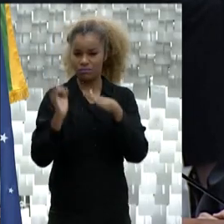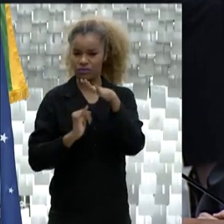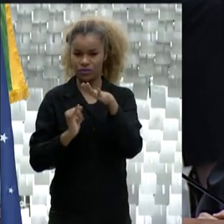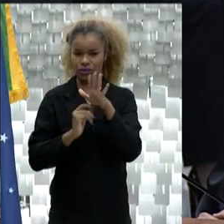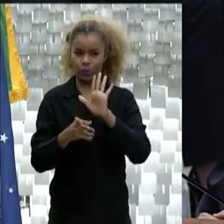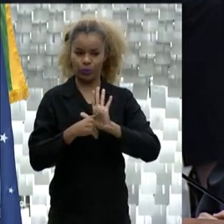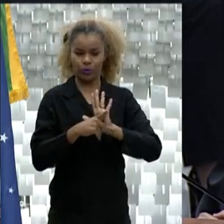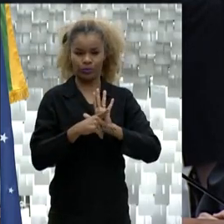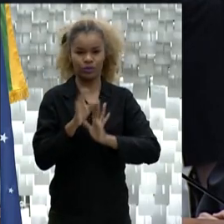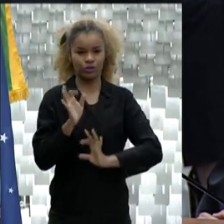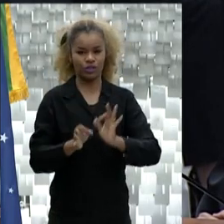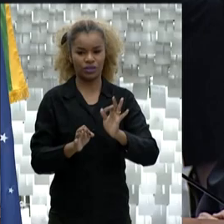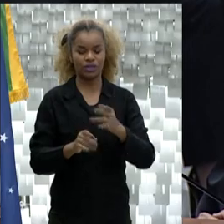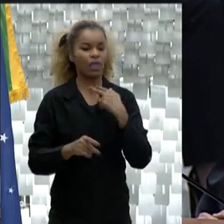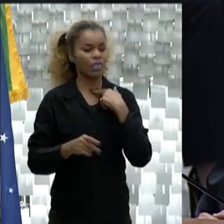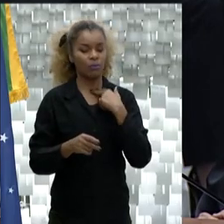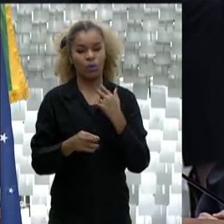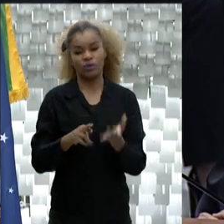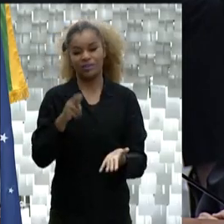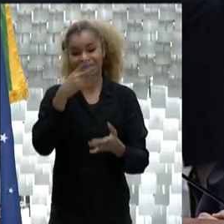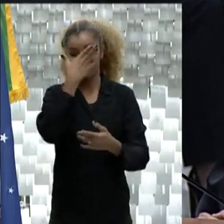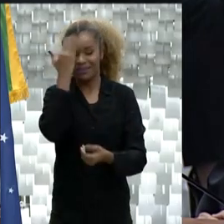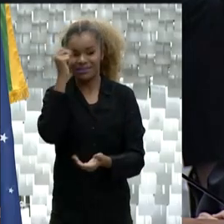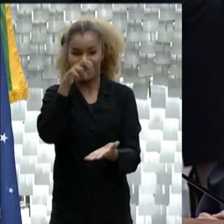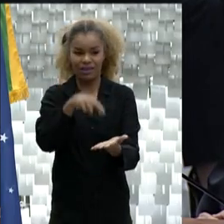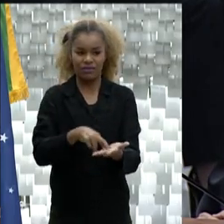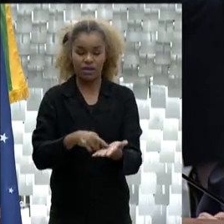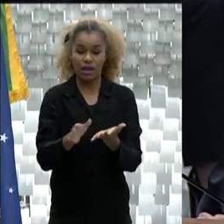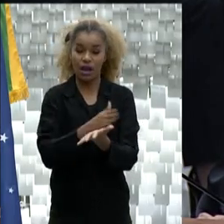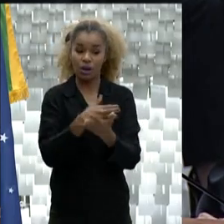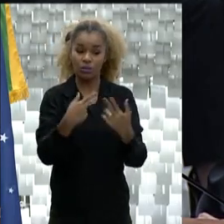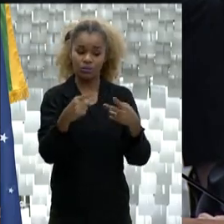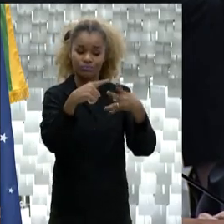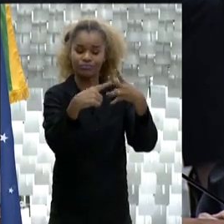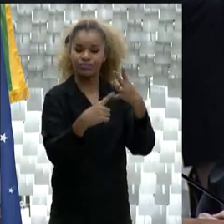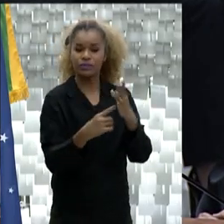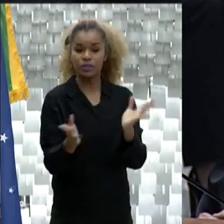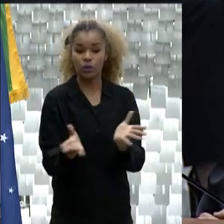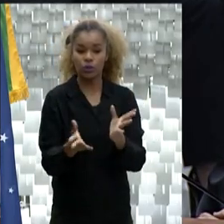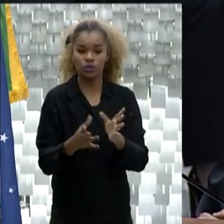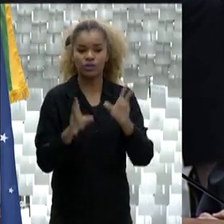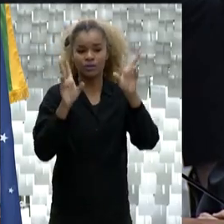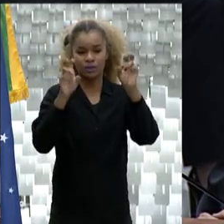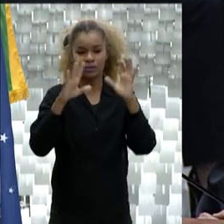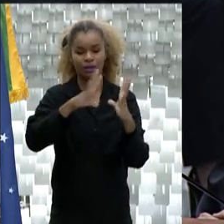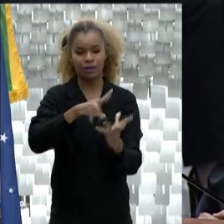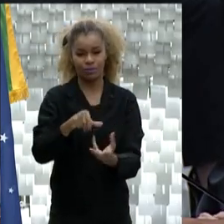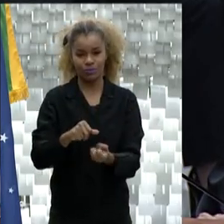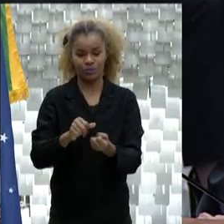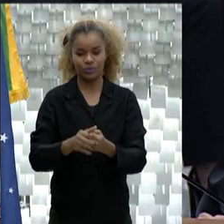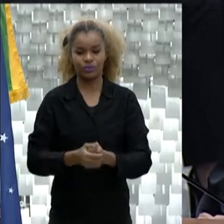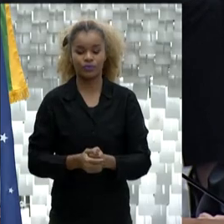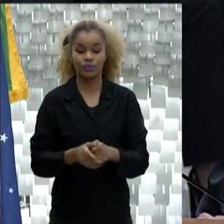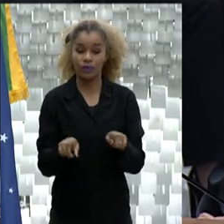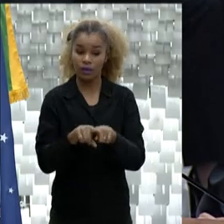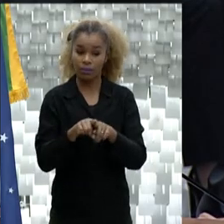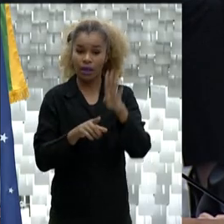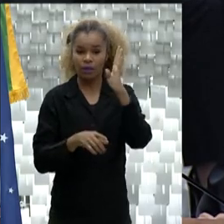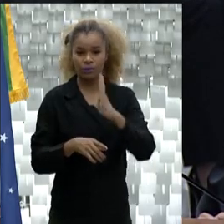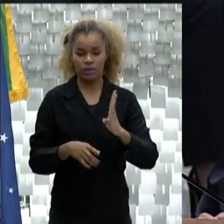poderia deixar de referir algumas questões que hoje estão em pauta no mundo e no